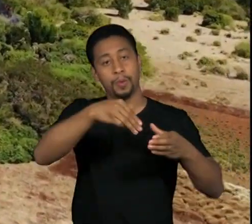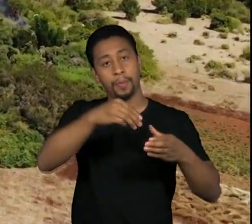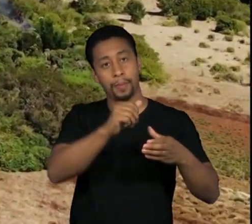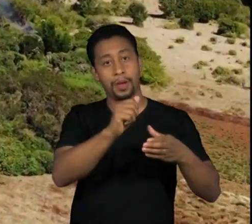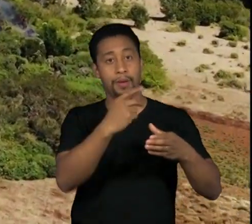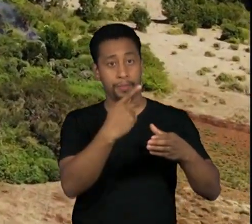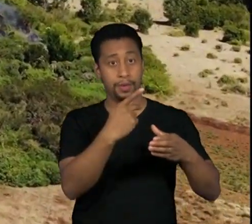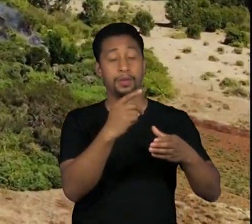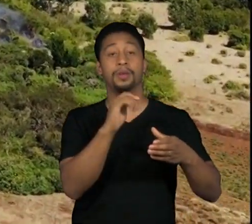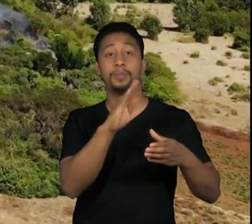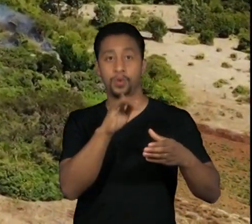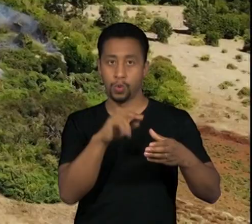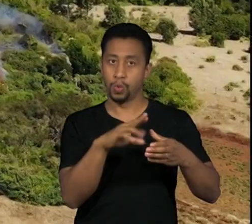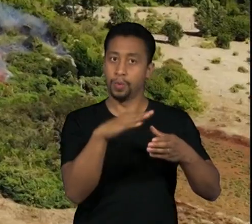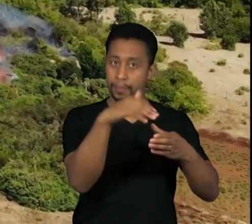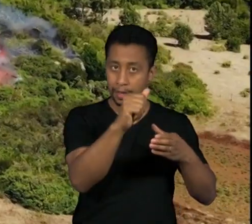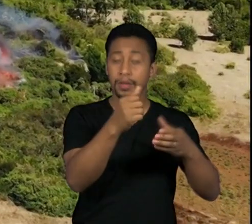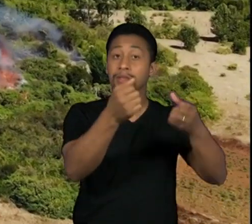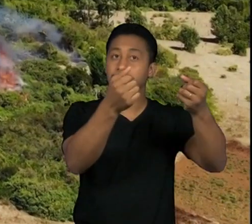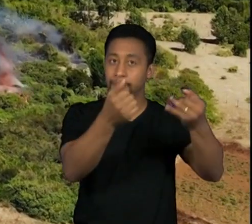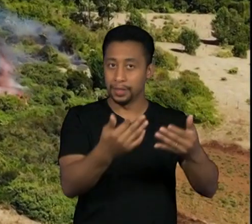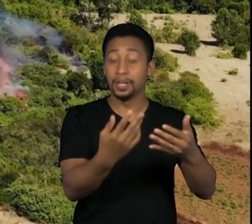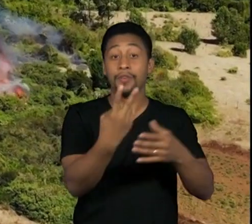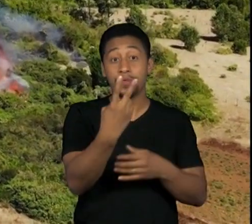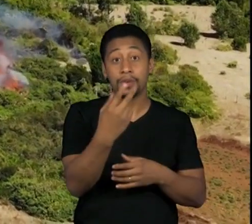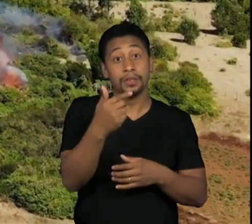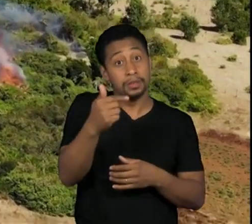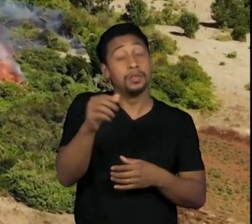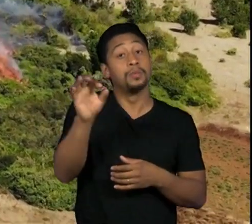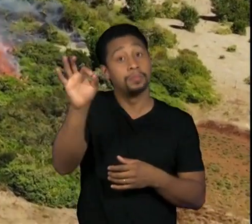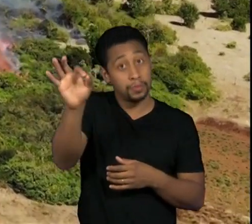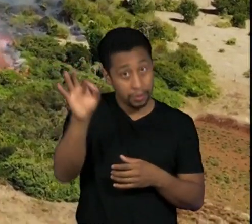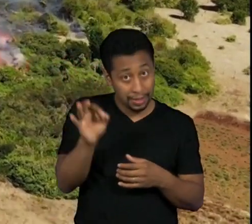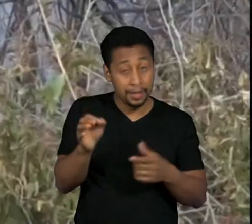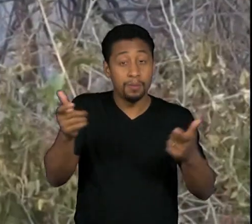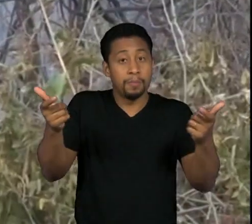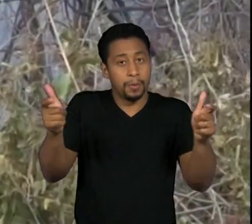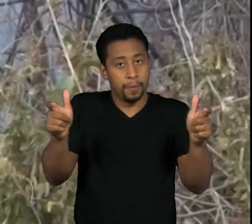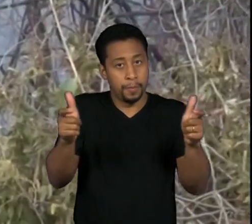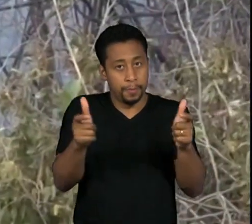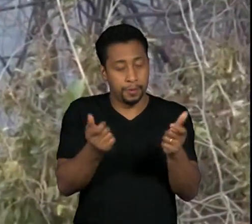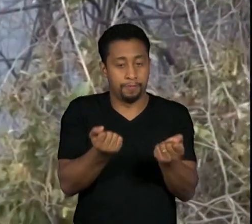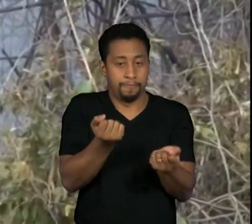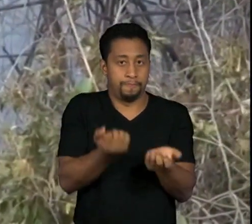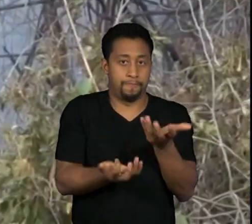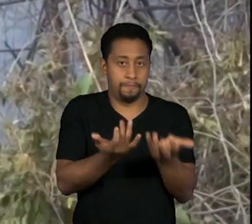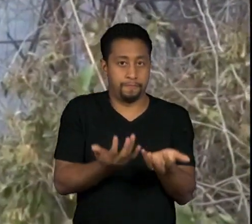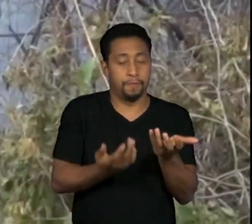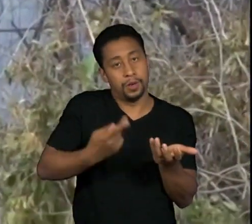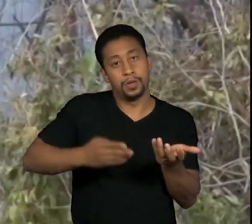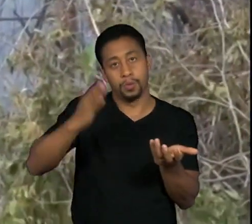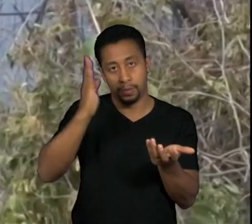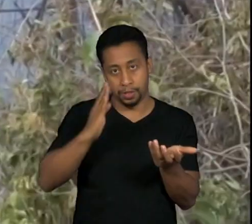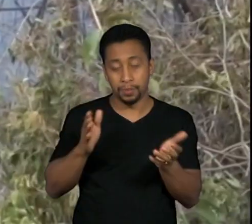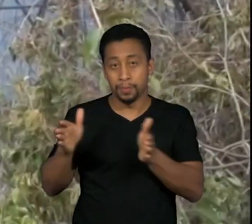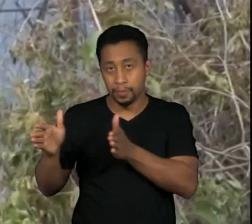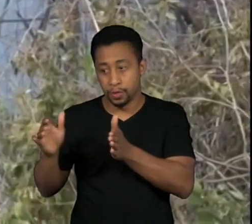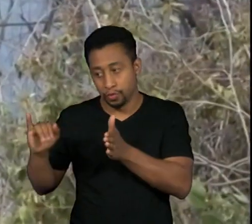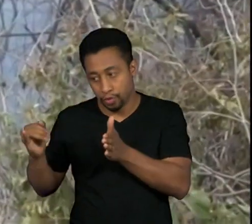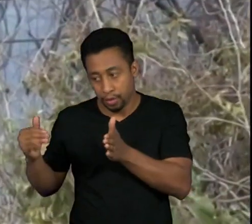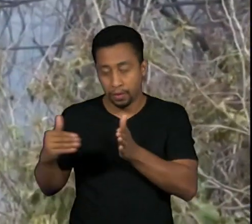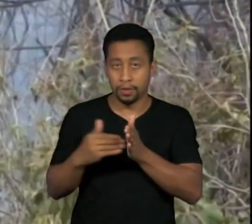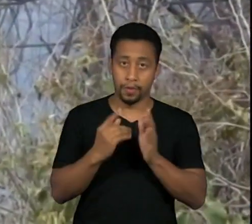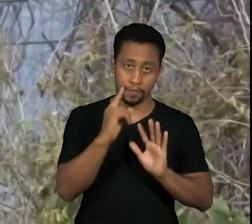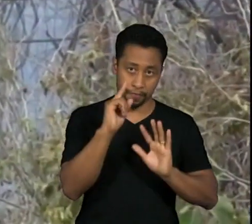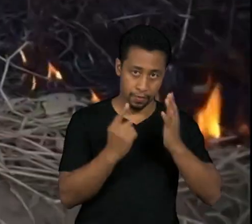de 28% do território queimado nos biomas brasileiros em janeiro e fevereiro deste ano.